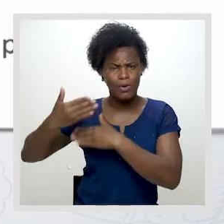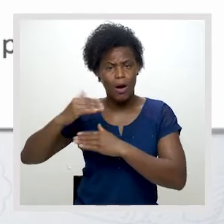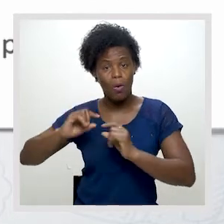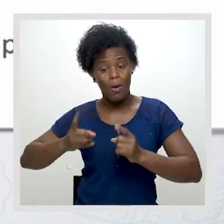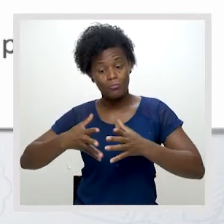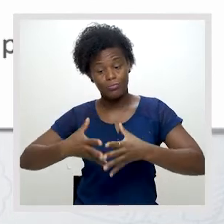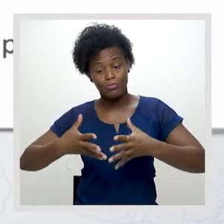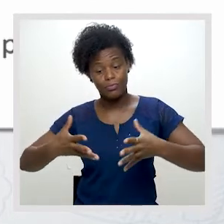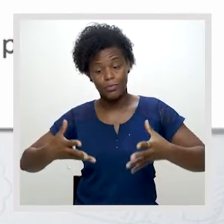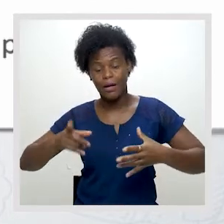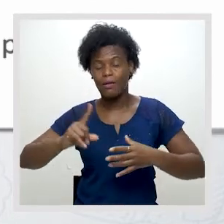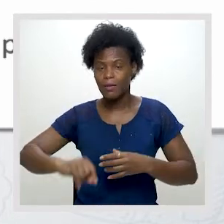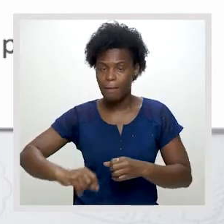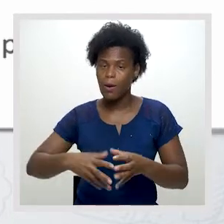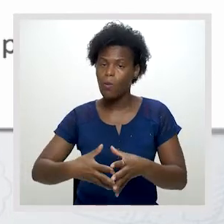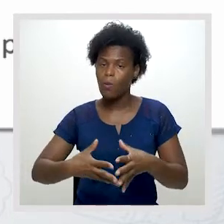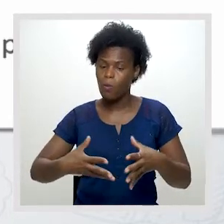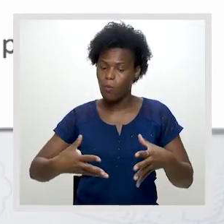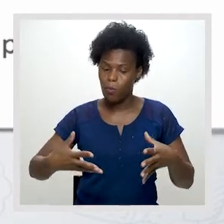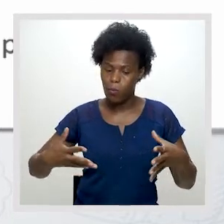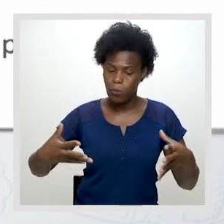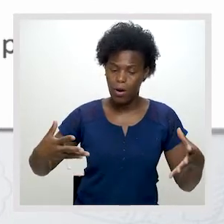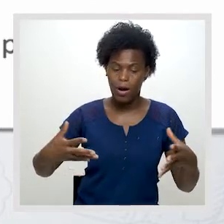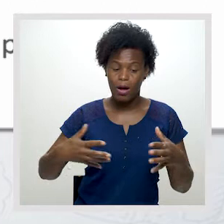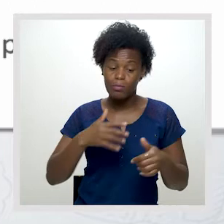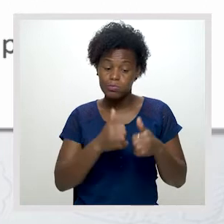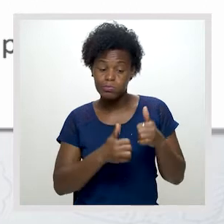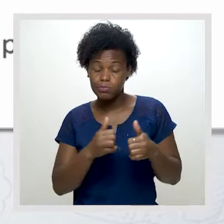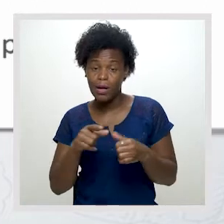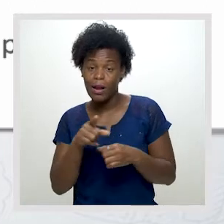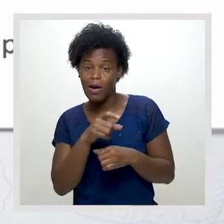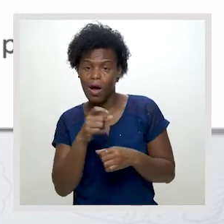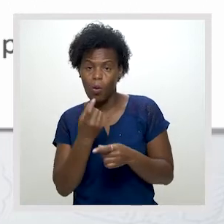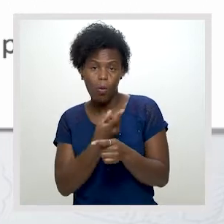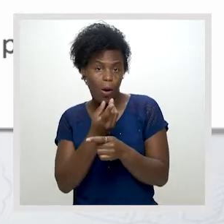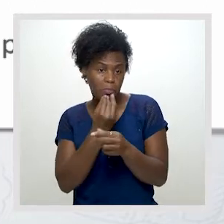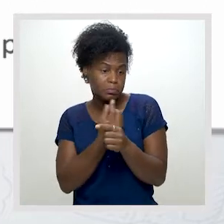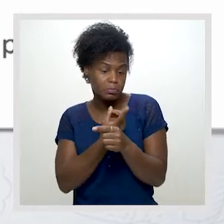terá também aumentando a competição pelos nutrientes presentes no meio. E